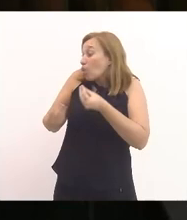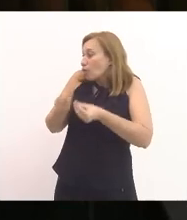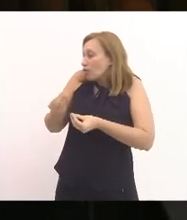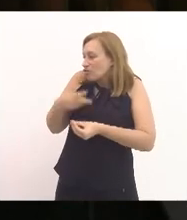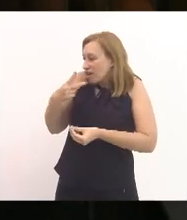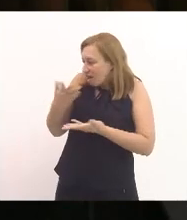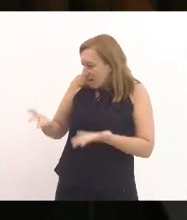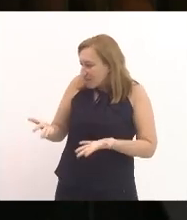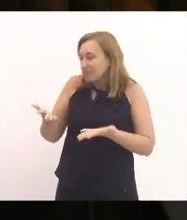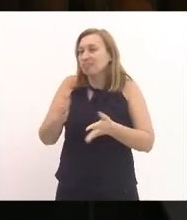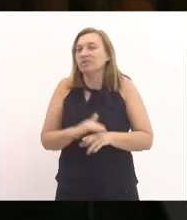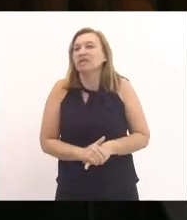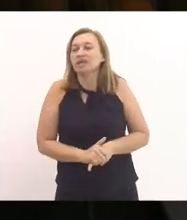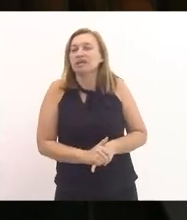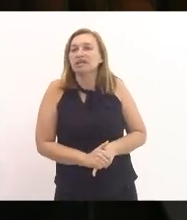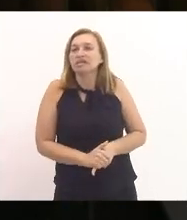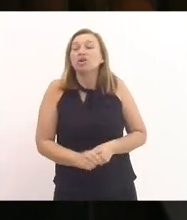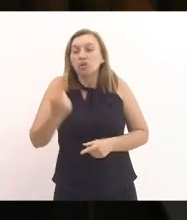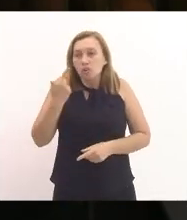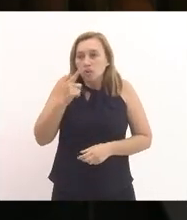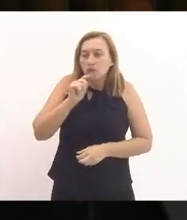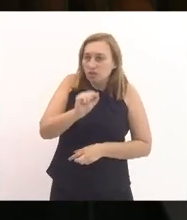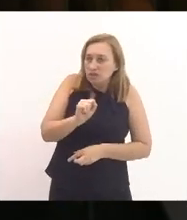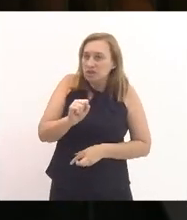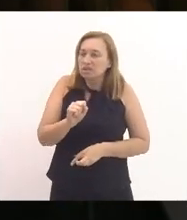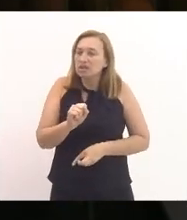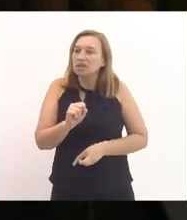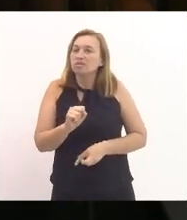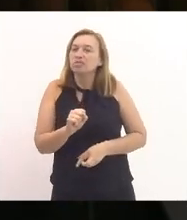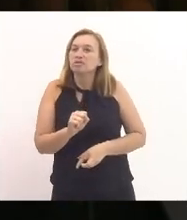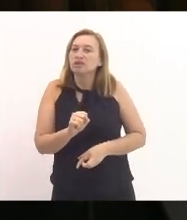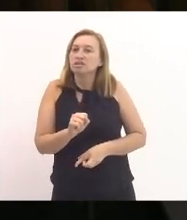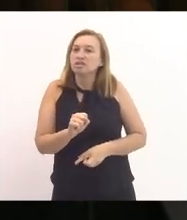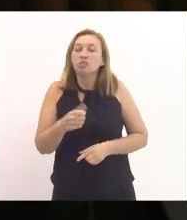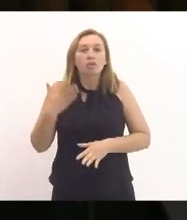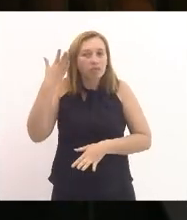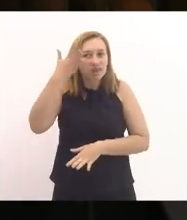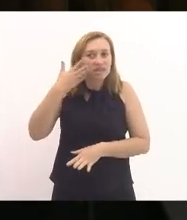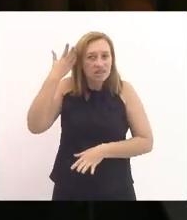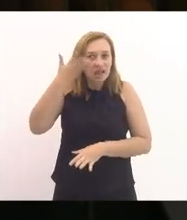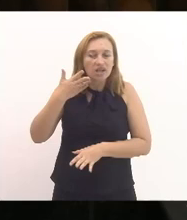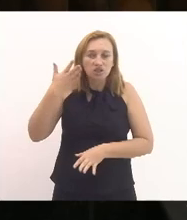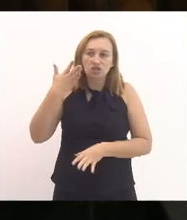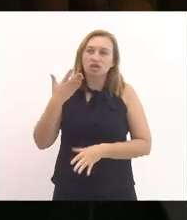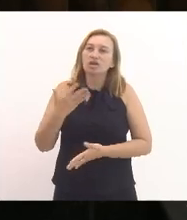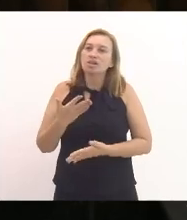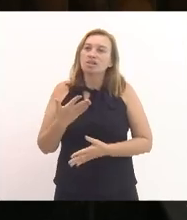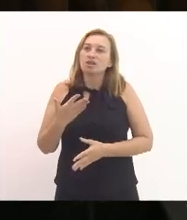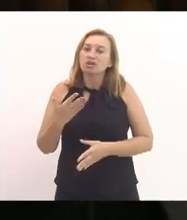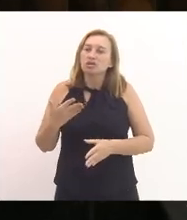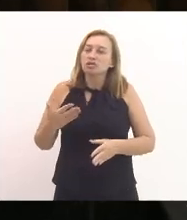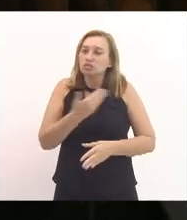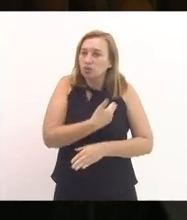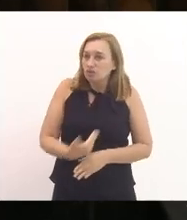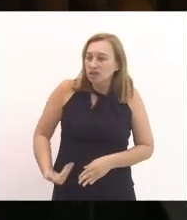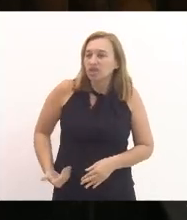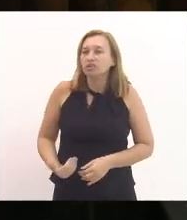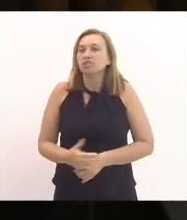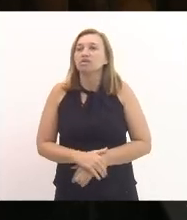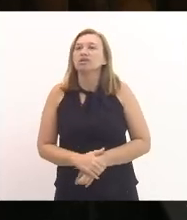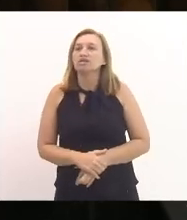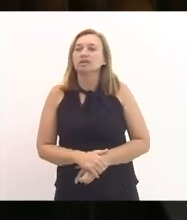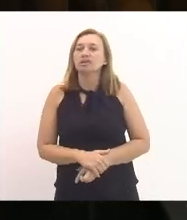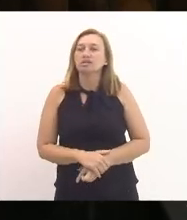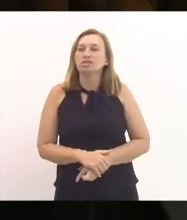o sair mas enfim conseguimos que viesse uma mensagem do governador